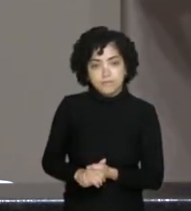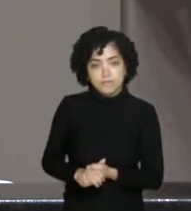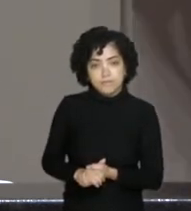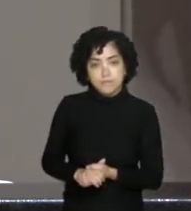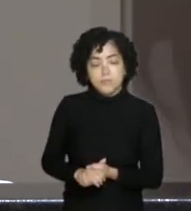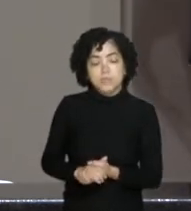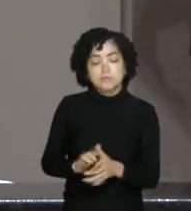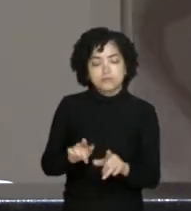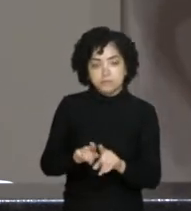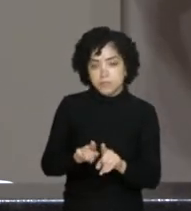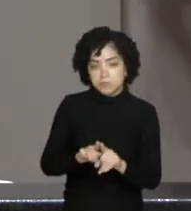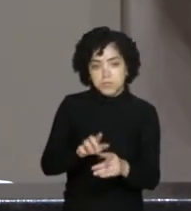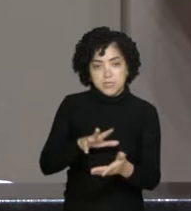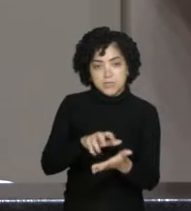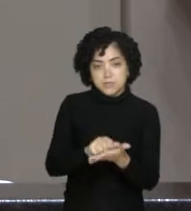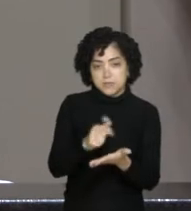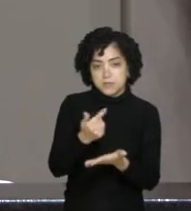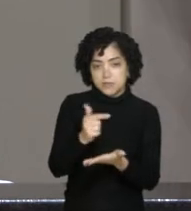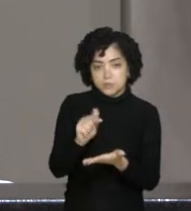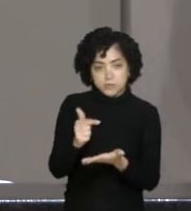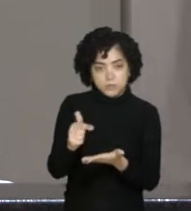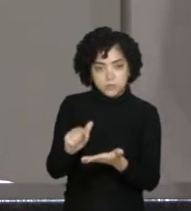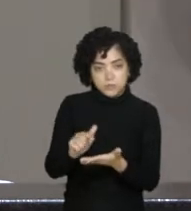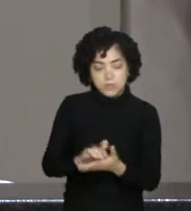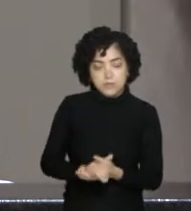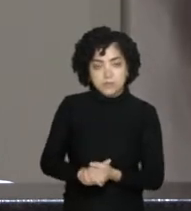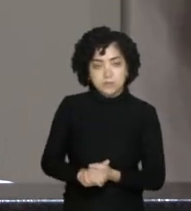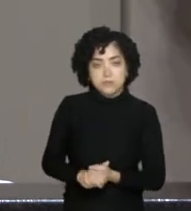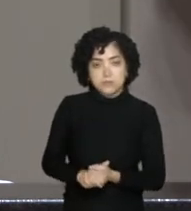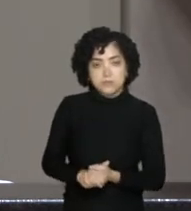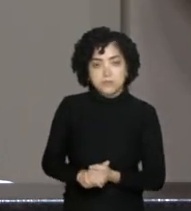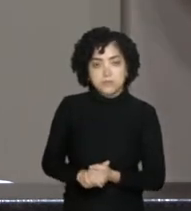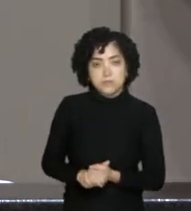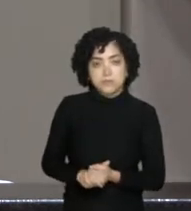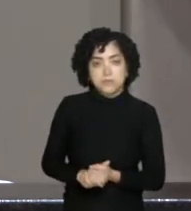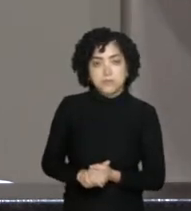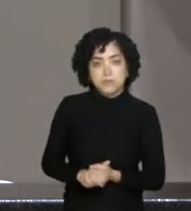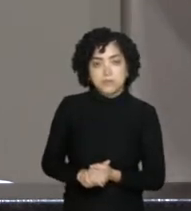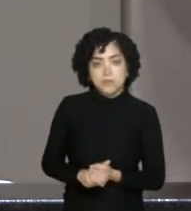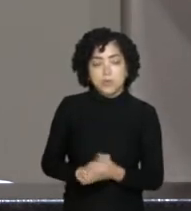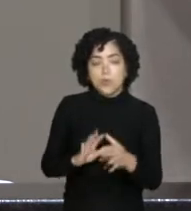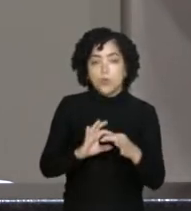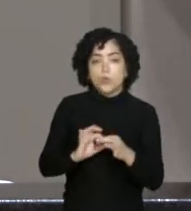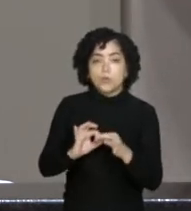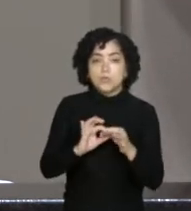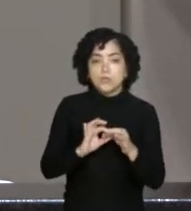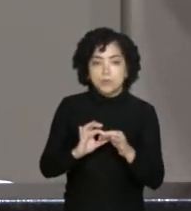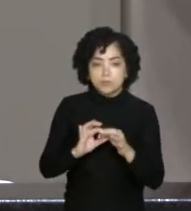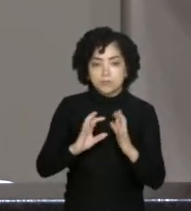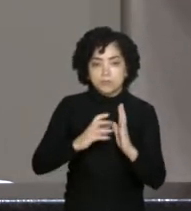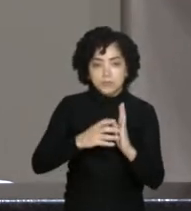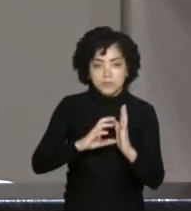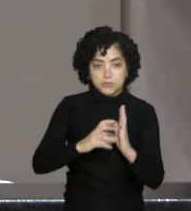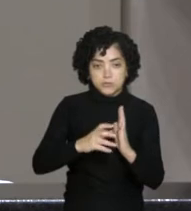também nós não temos nenhuma manifestação. O Partido União,